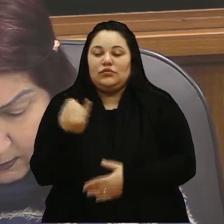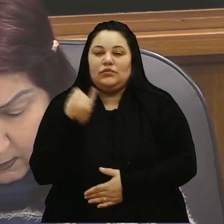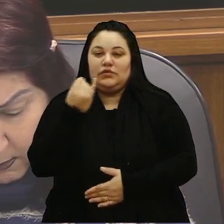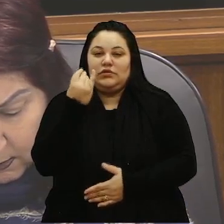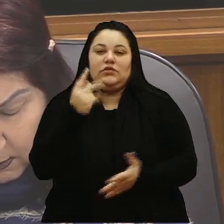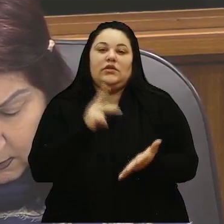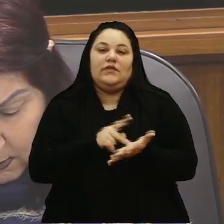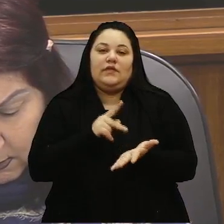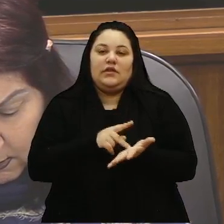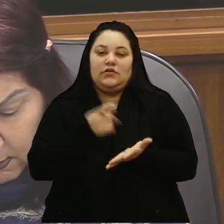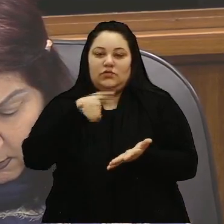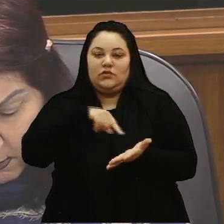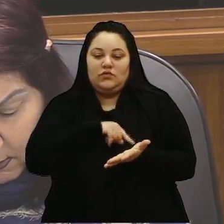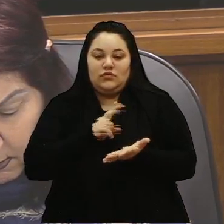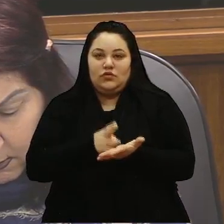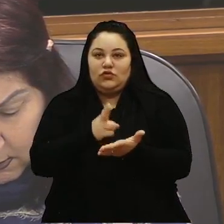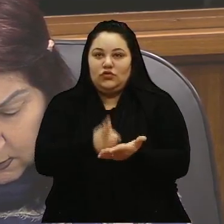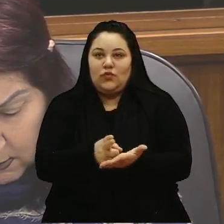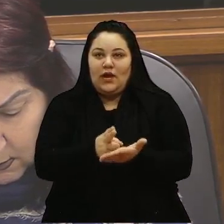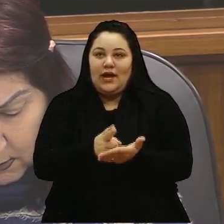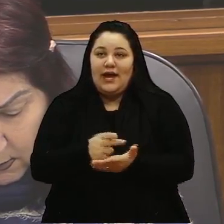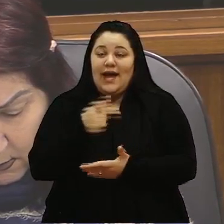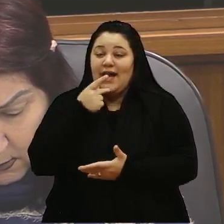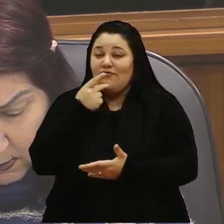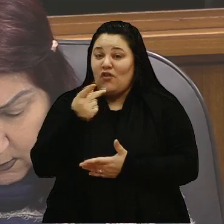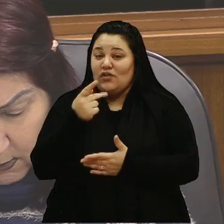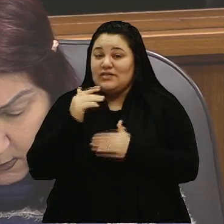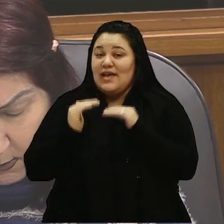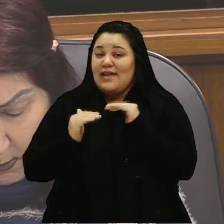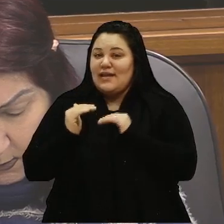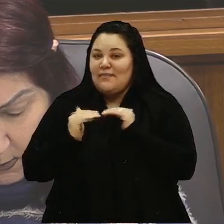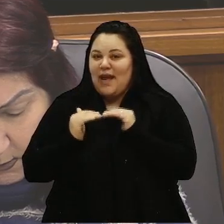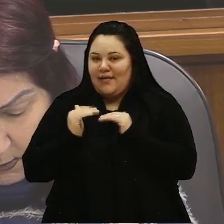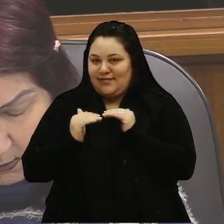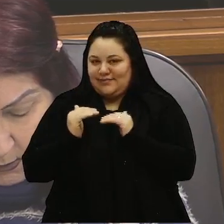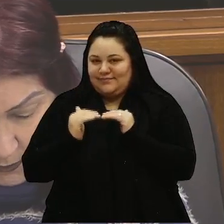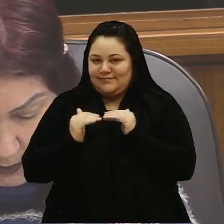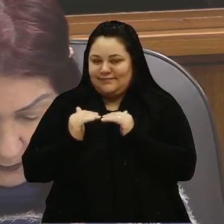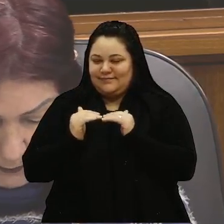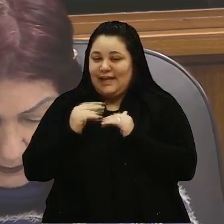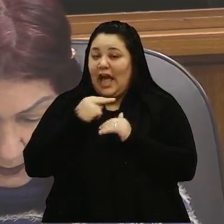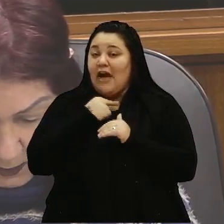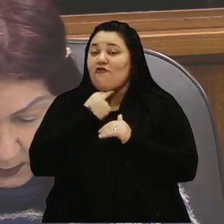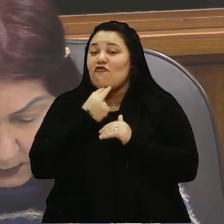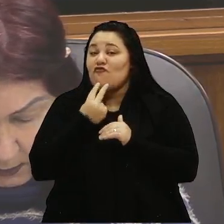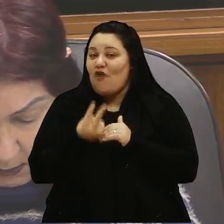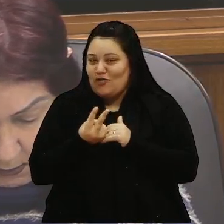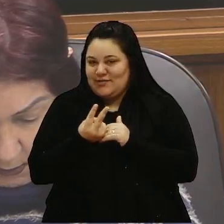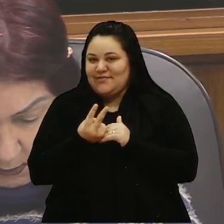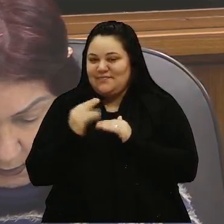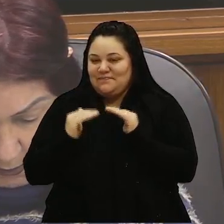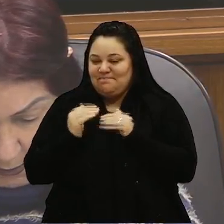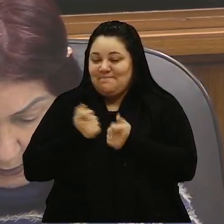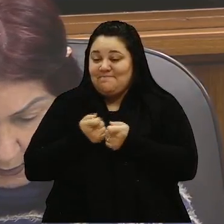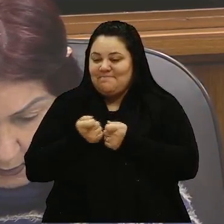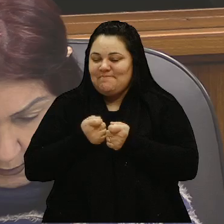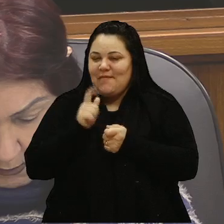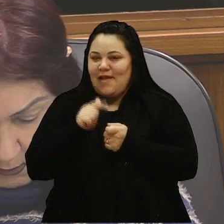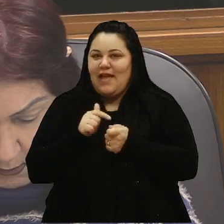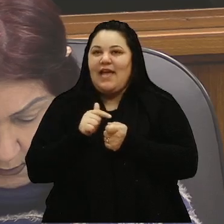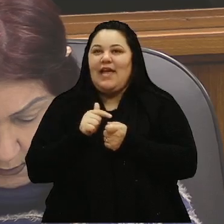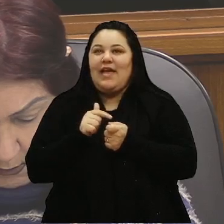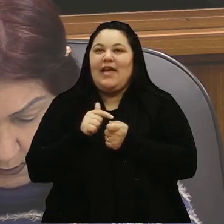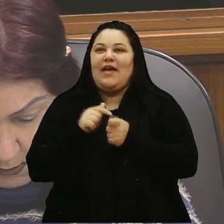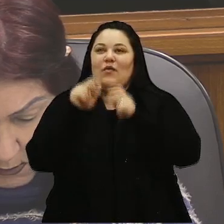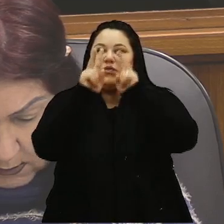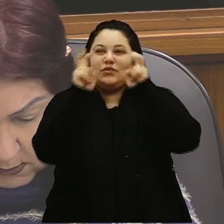fato, a gente manter o tom, vereador Calébre, para um assunto que é tão importante, que é tão fundamental, que é tratar do meio ambiente. Eu acho